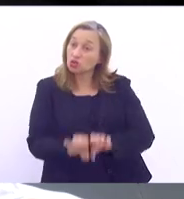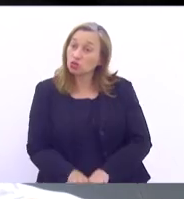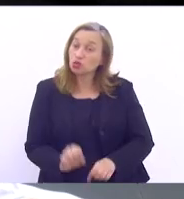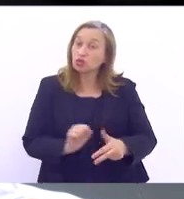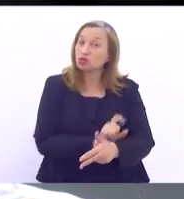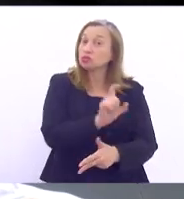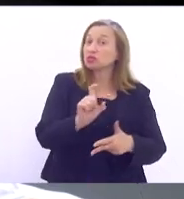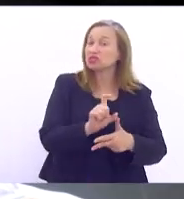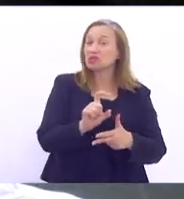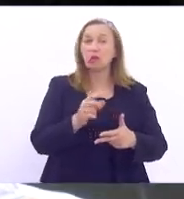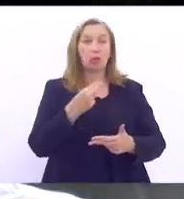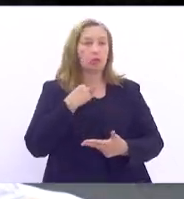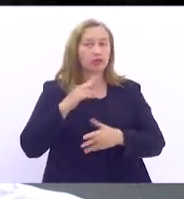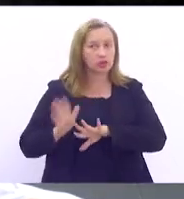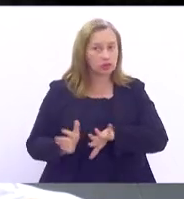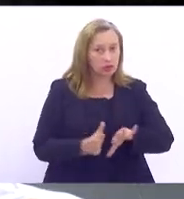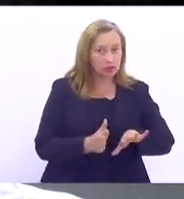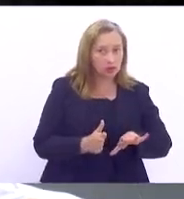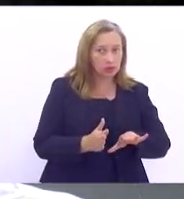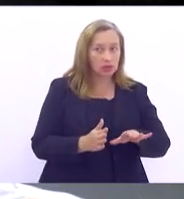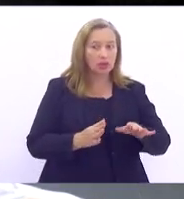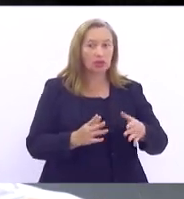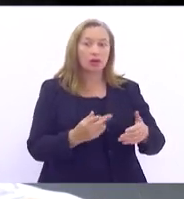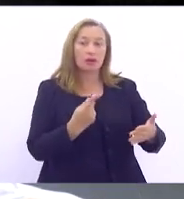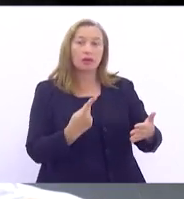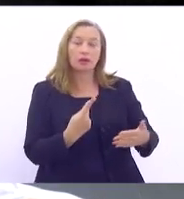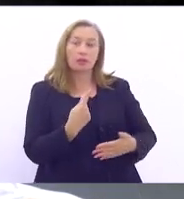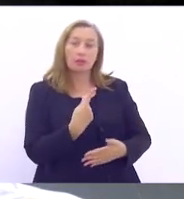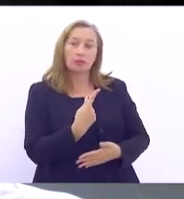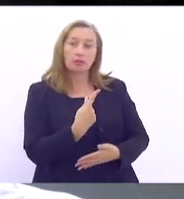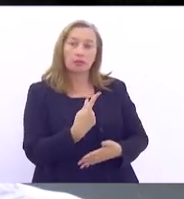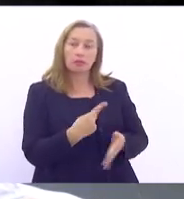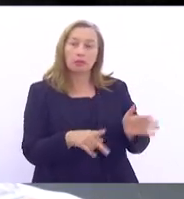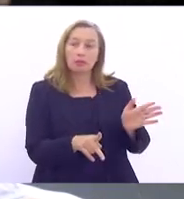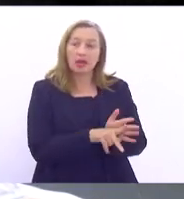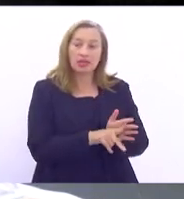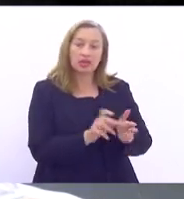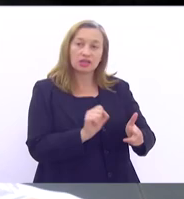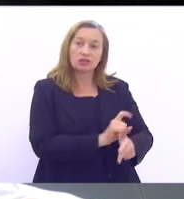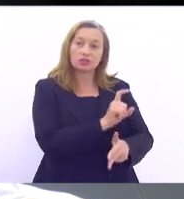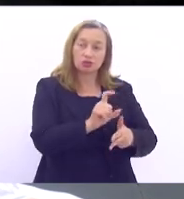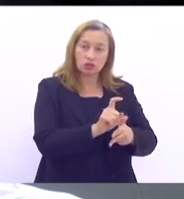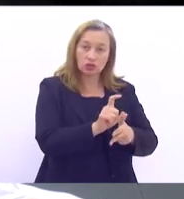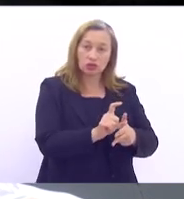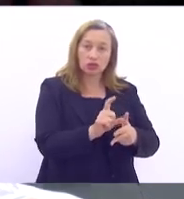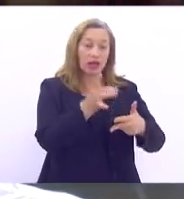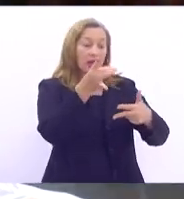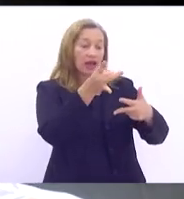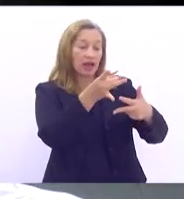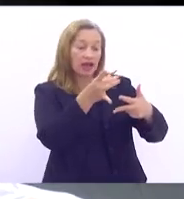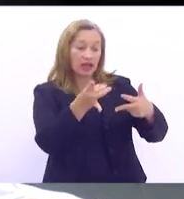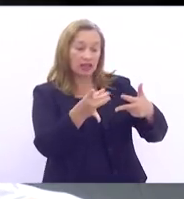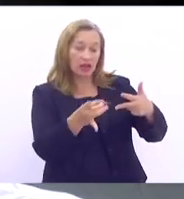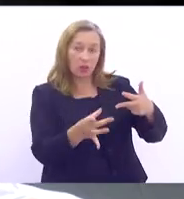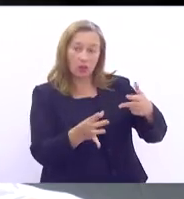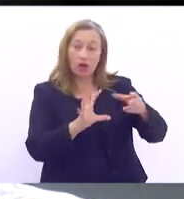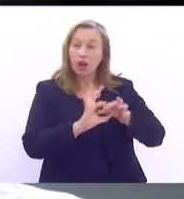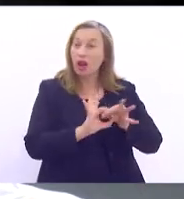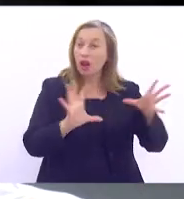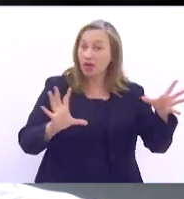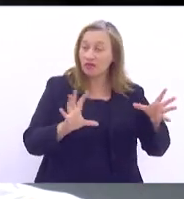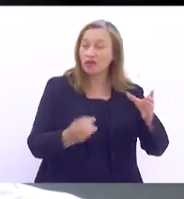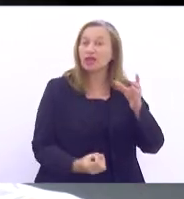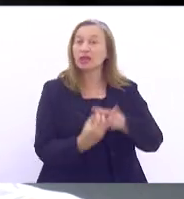nós não podemos, porque aí é privativo do Poder Executivo, como é do Judiciário, como é do Ministério Público,